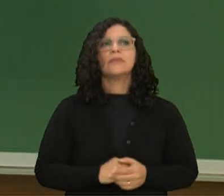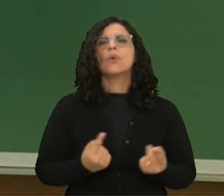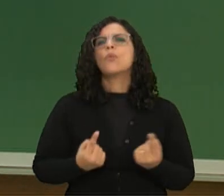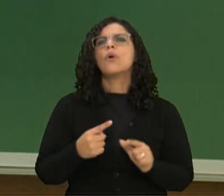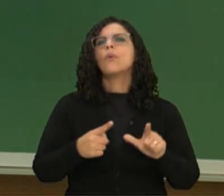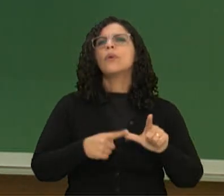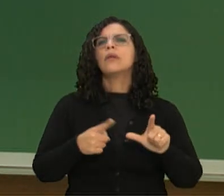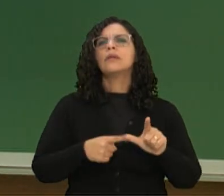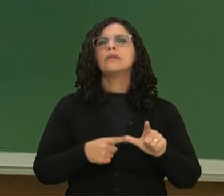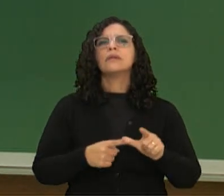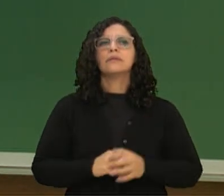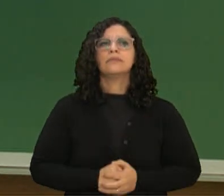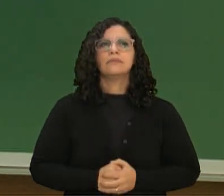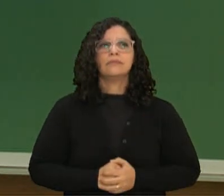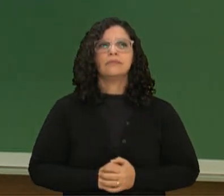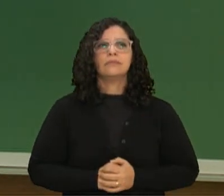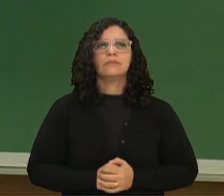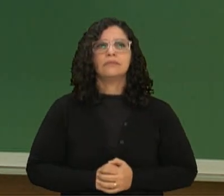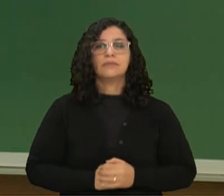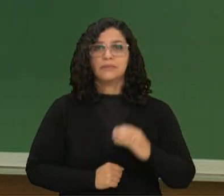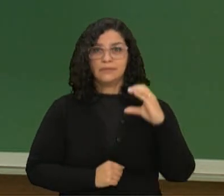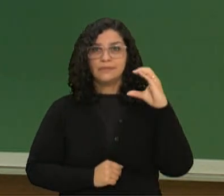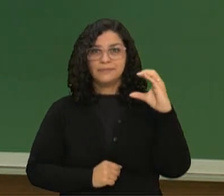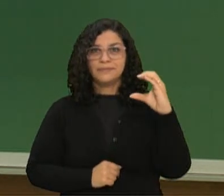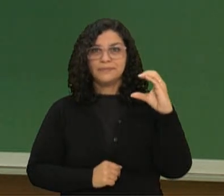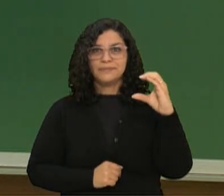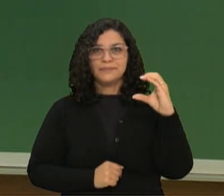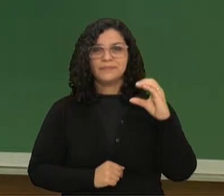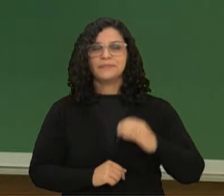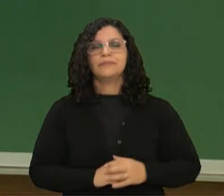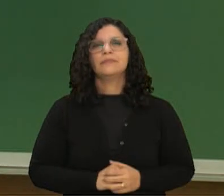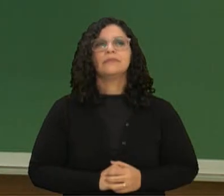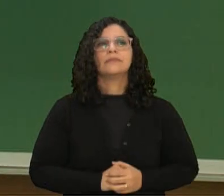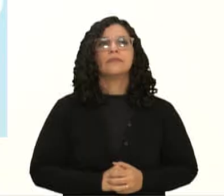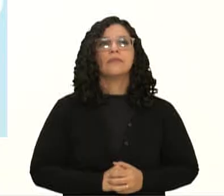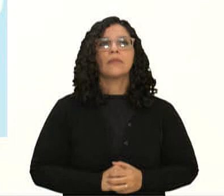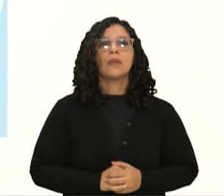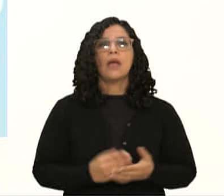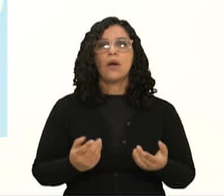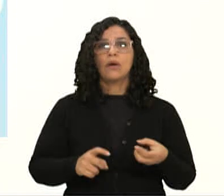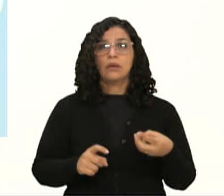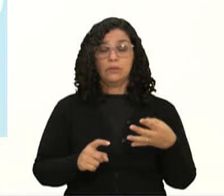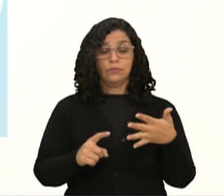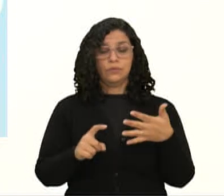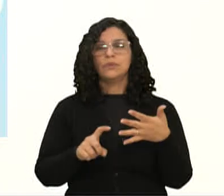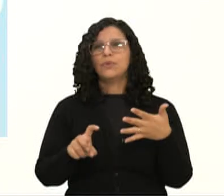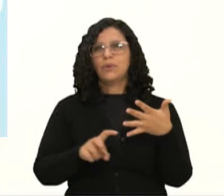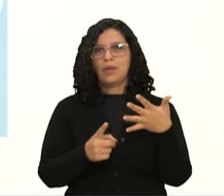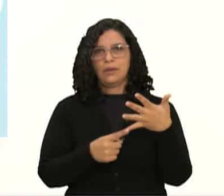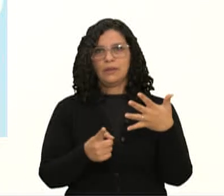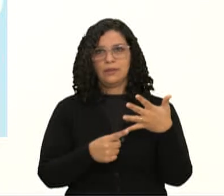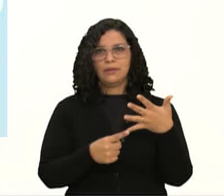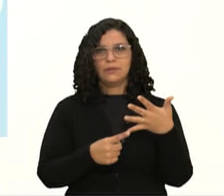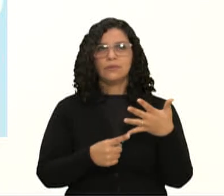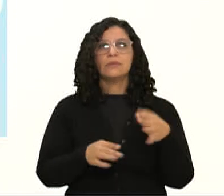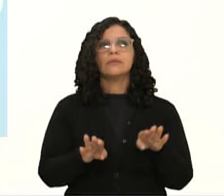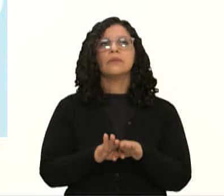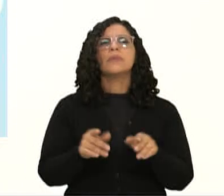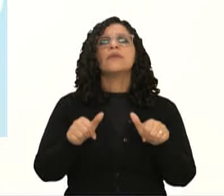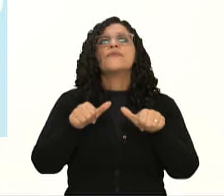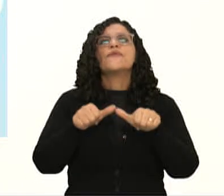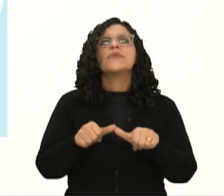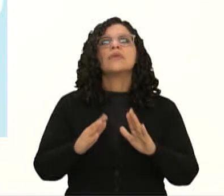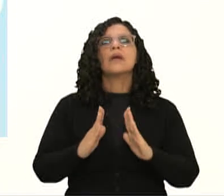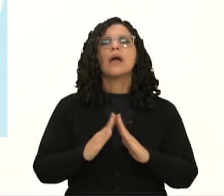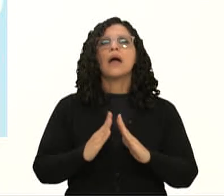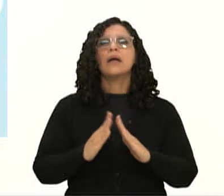Então, figura number, letter C, figura letra C. Number 5, stay at home,